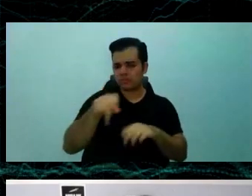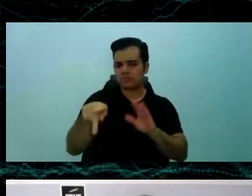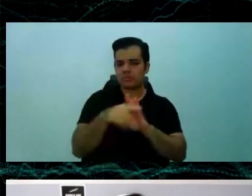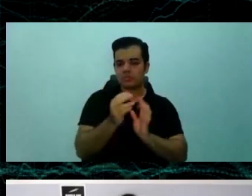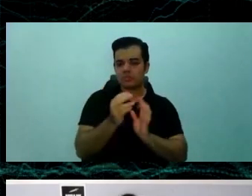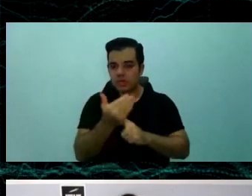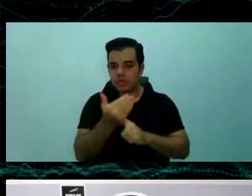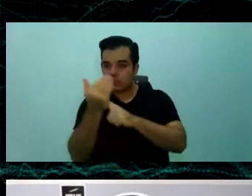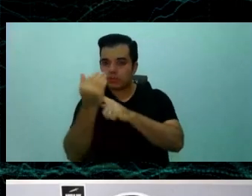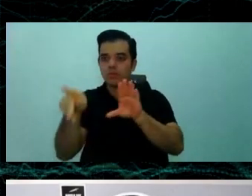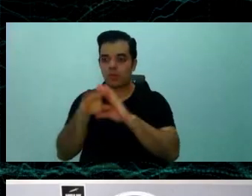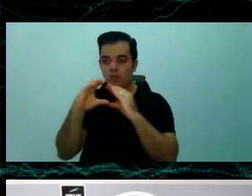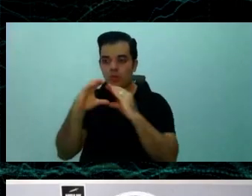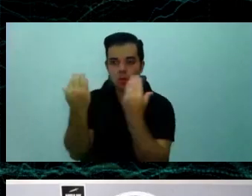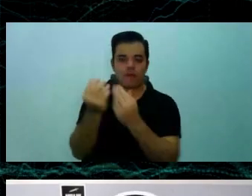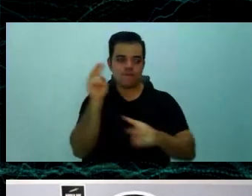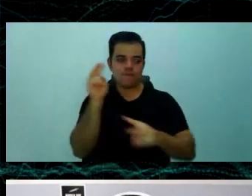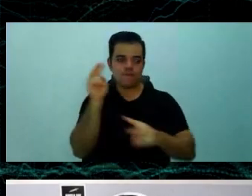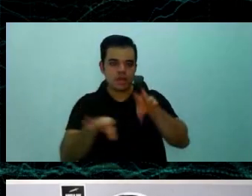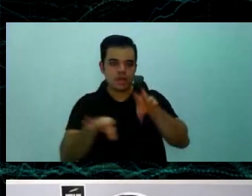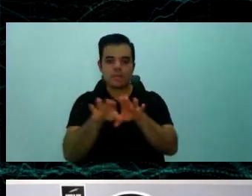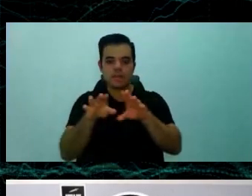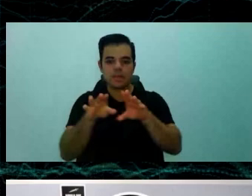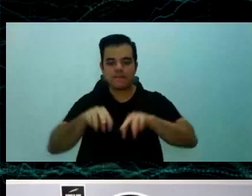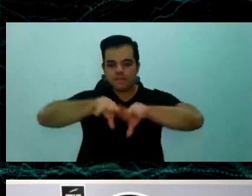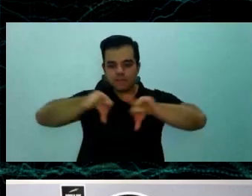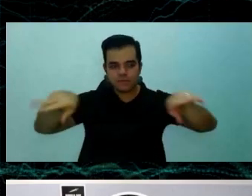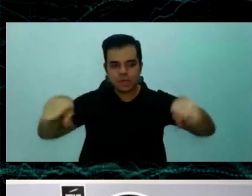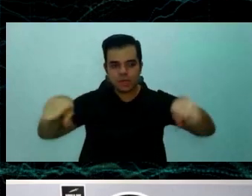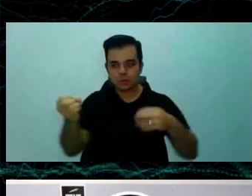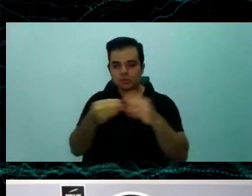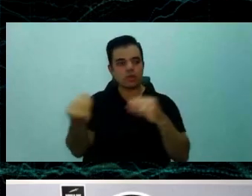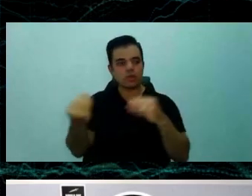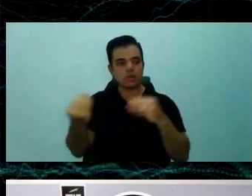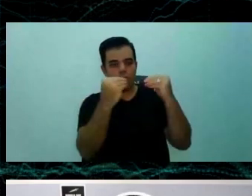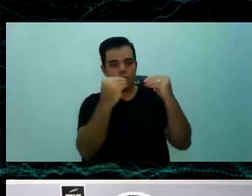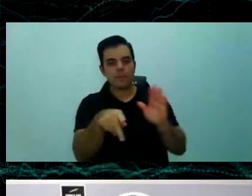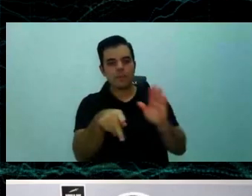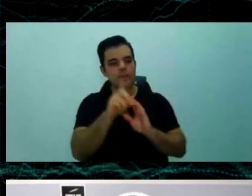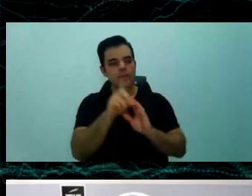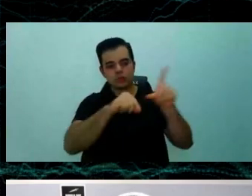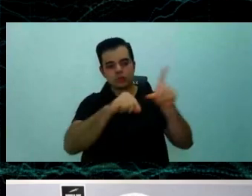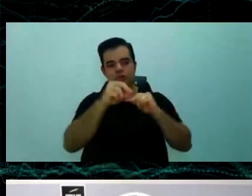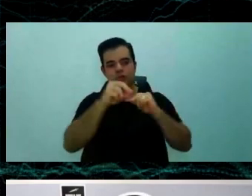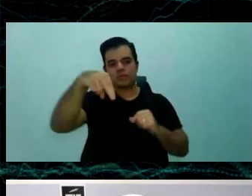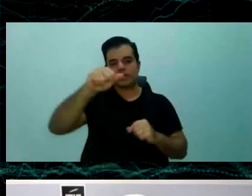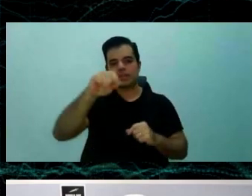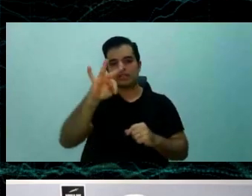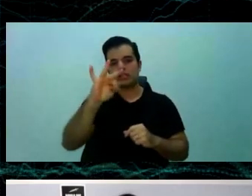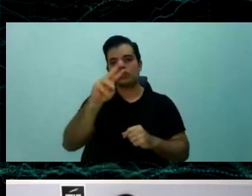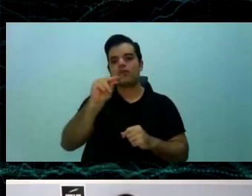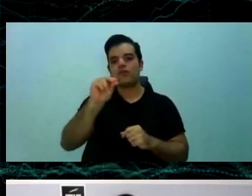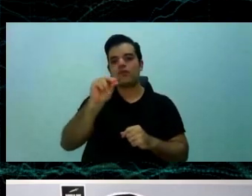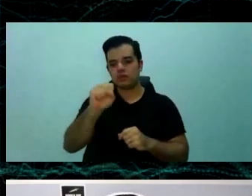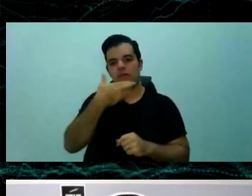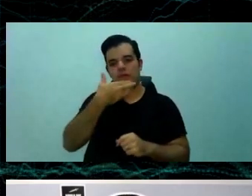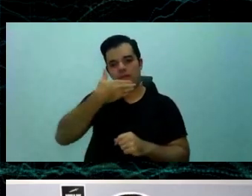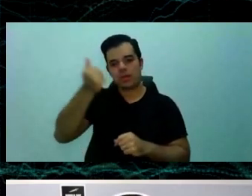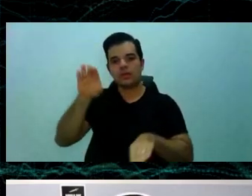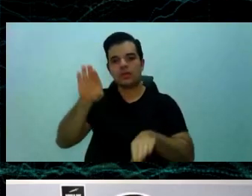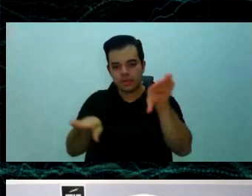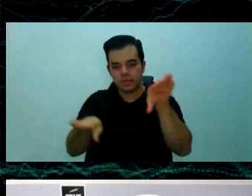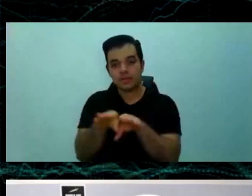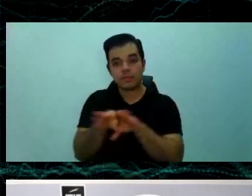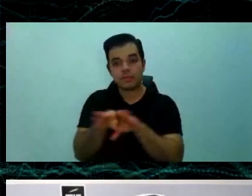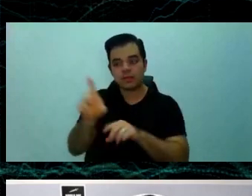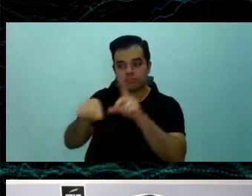pede e que eles enxergam a necessidade de mercado, tá? Então, tenha preferência por isso. E aí você recorre a integrações